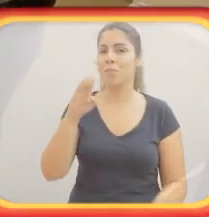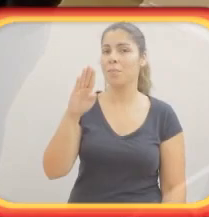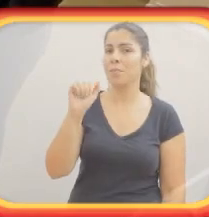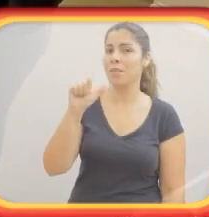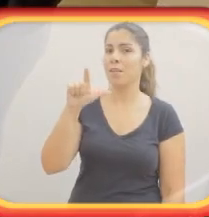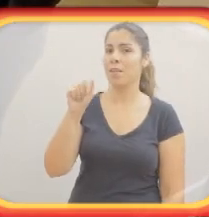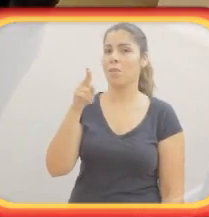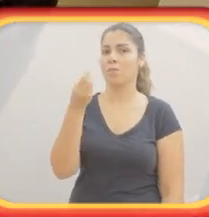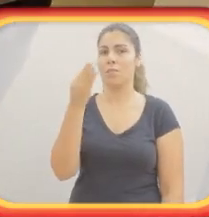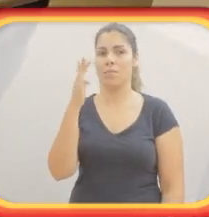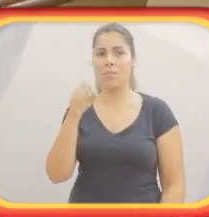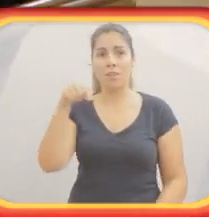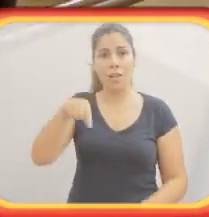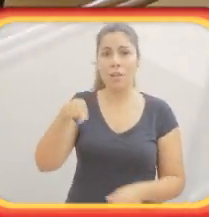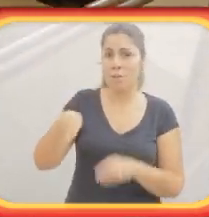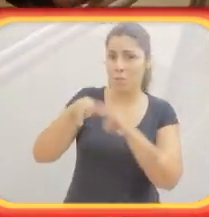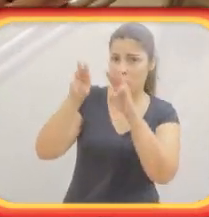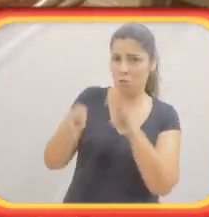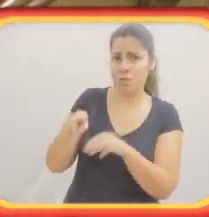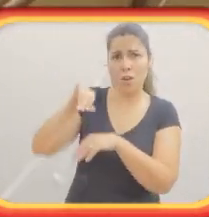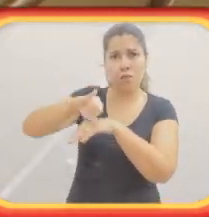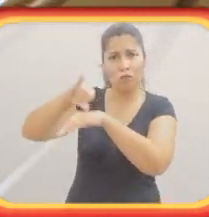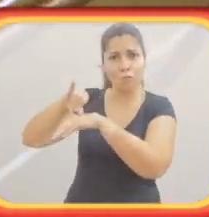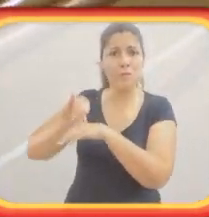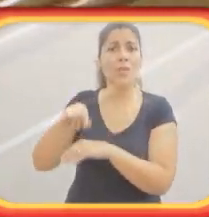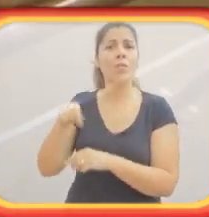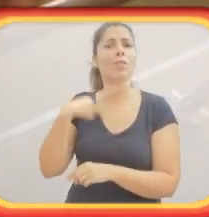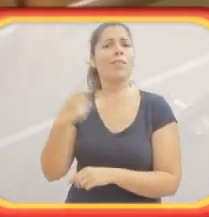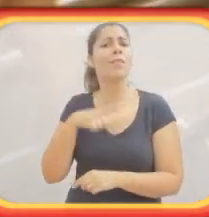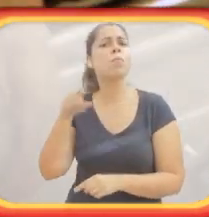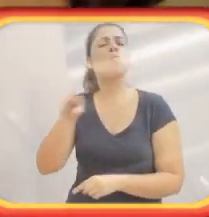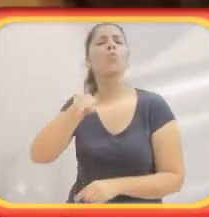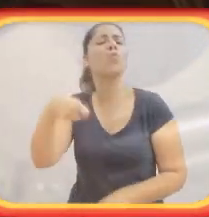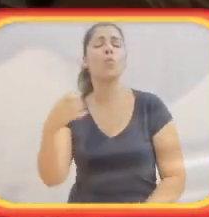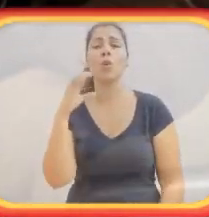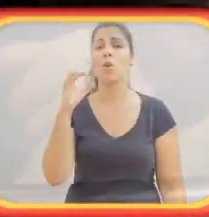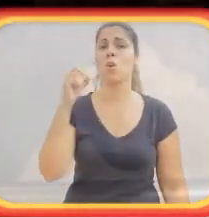a funcionar, e então aproveitámos os balaústres